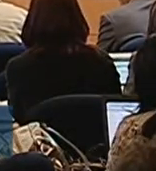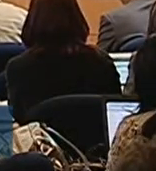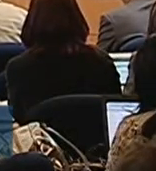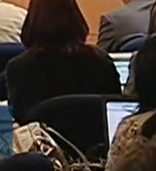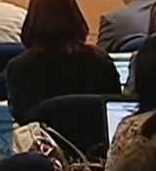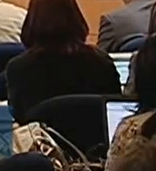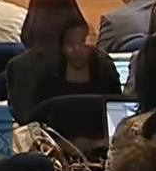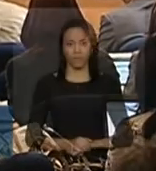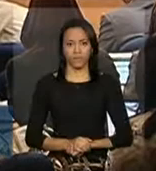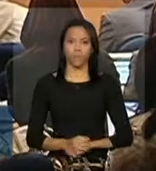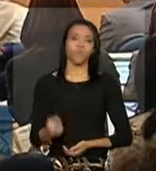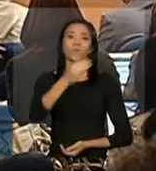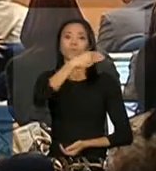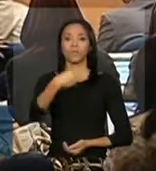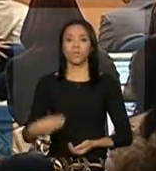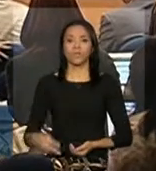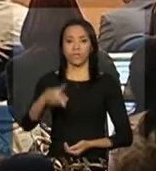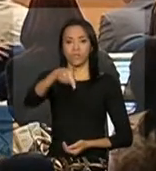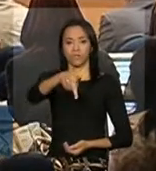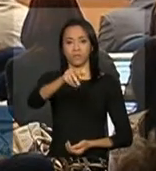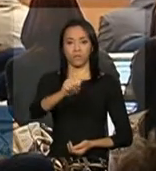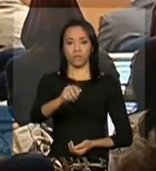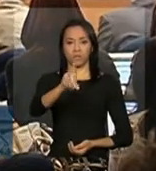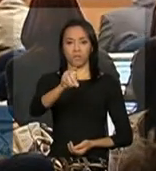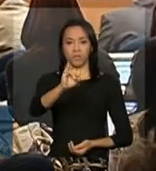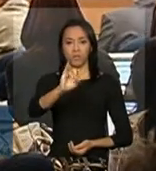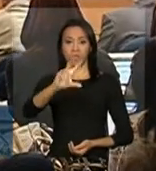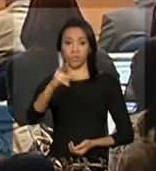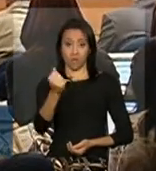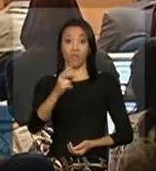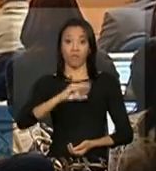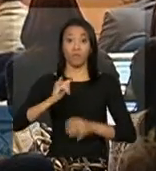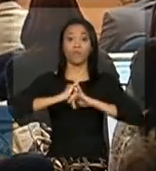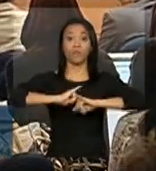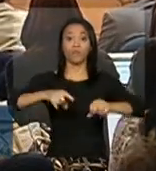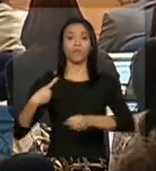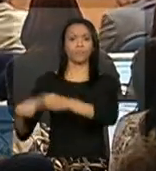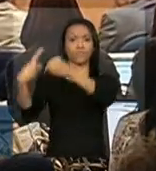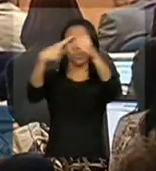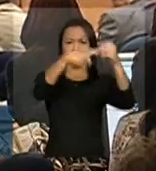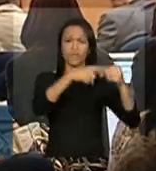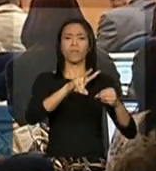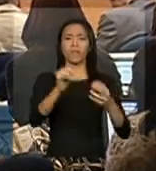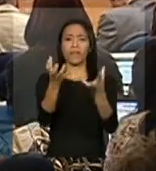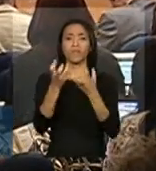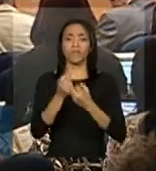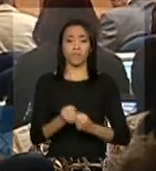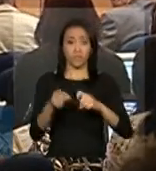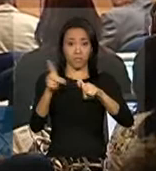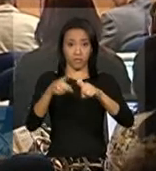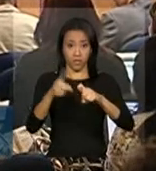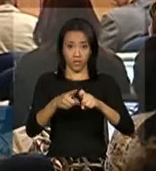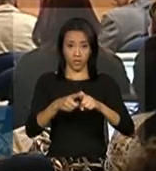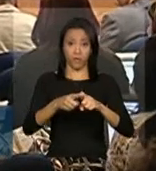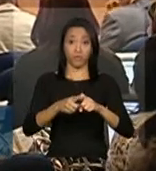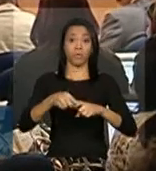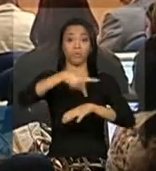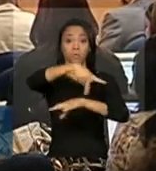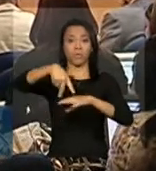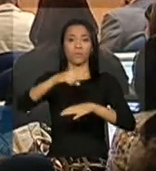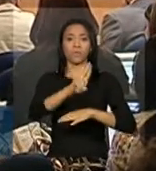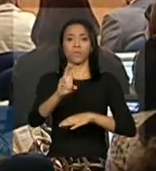o Ministro Alexandre Padilha vai divulgar os municípios que vão receber médicos cubanos pelo programa Mais Médicos são